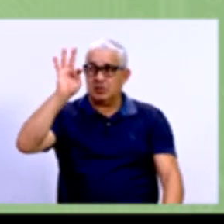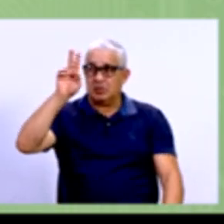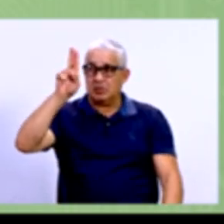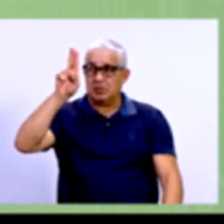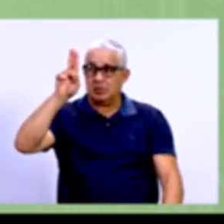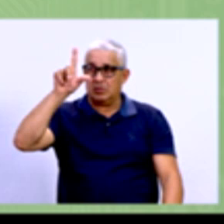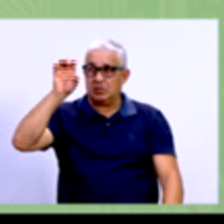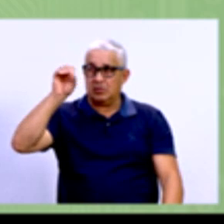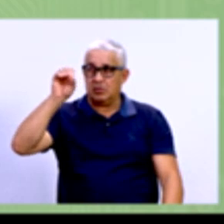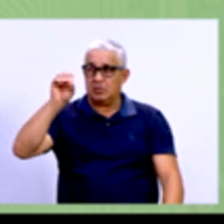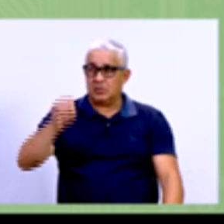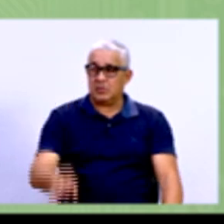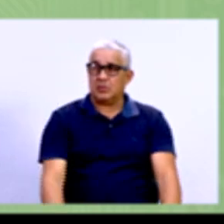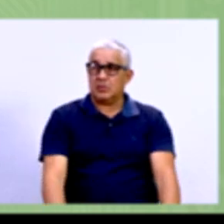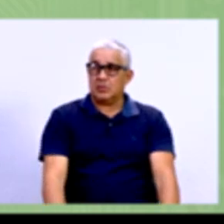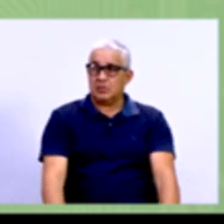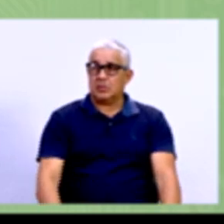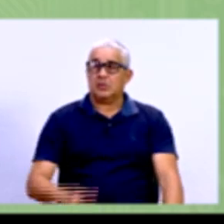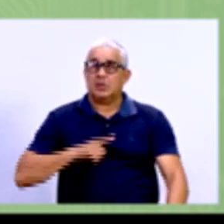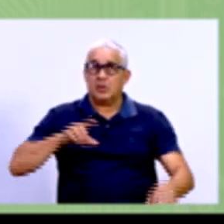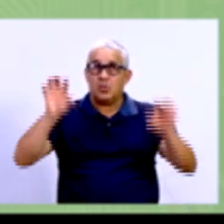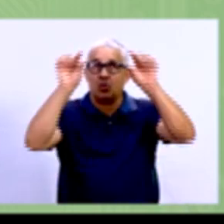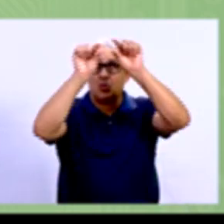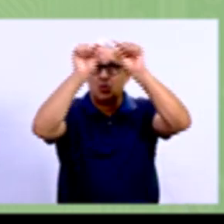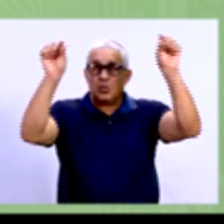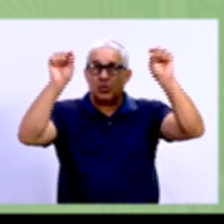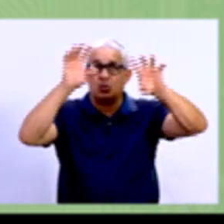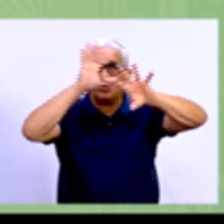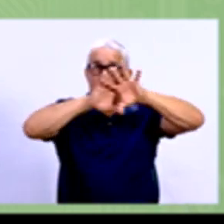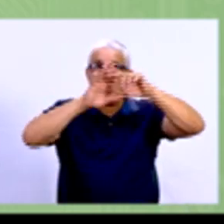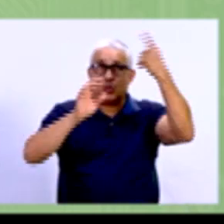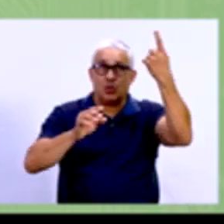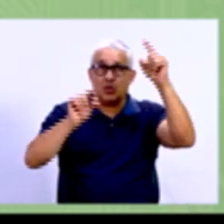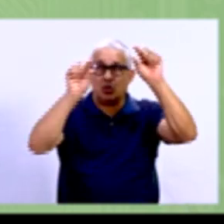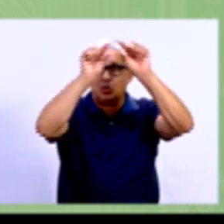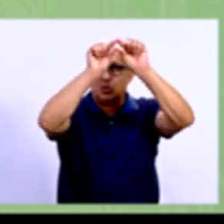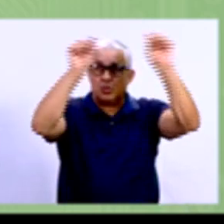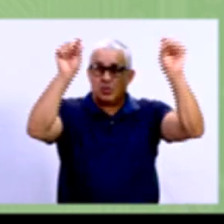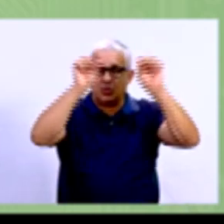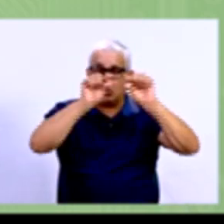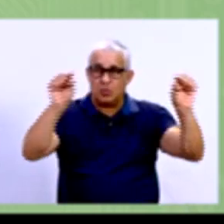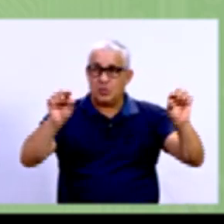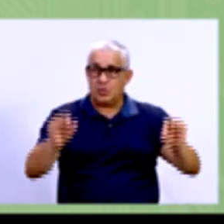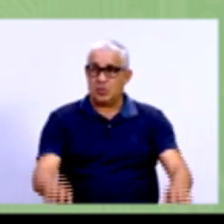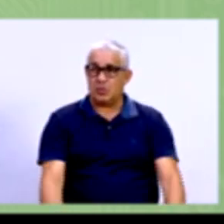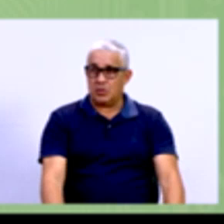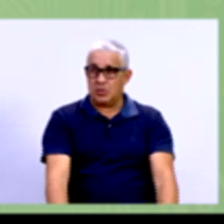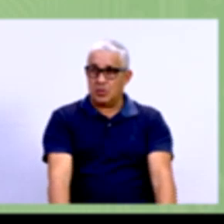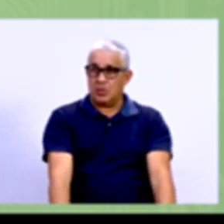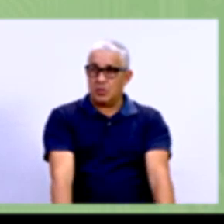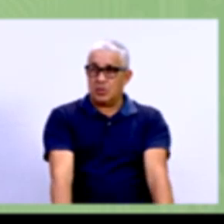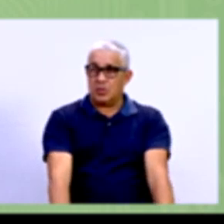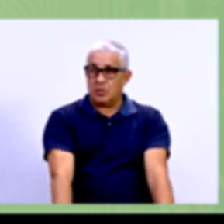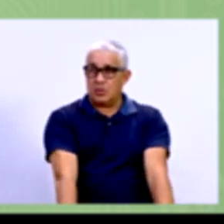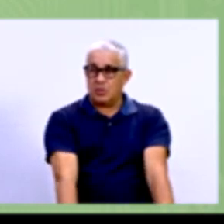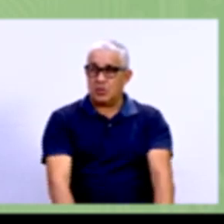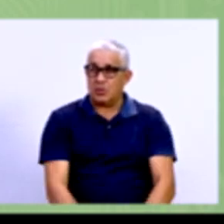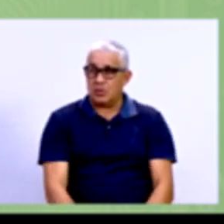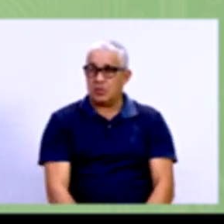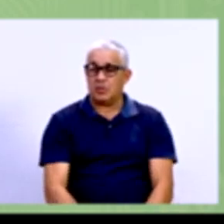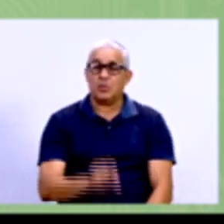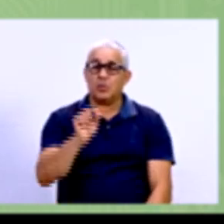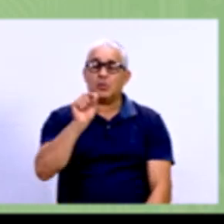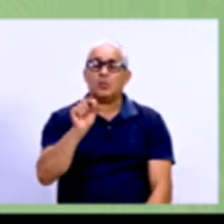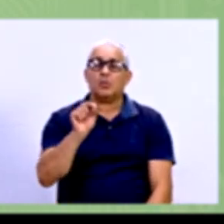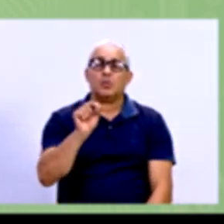aqui a gente tem o cabeçalho, a tabela 1, né? Onde está escrito isso. Aí, no título, a gente tem aqui o que a gente